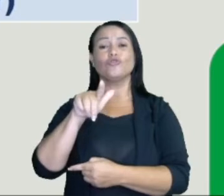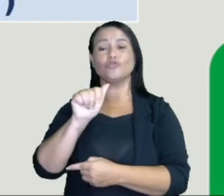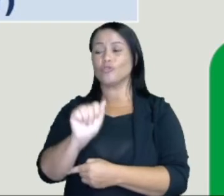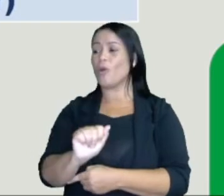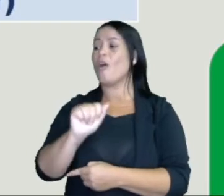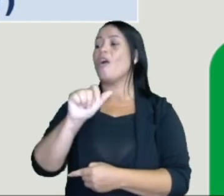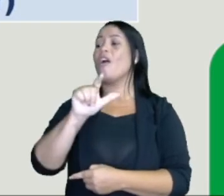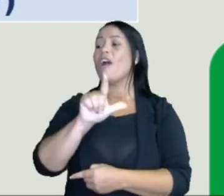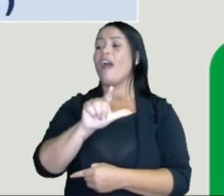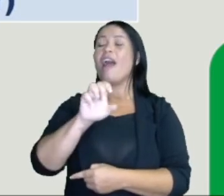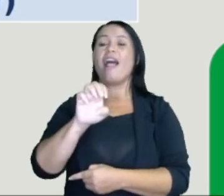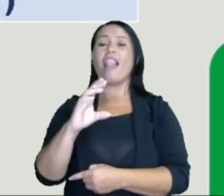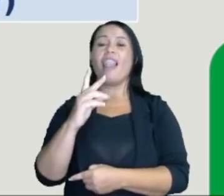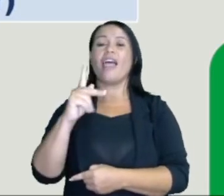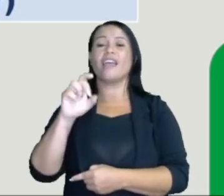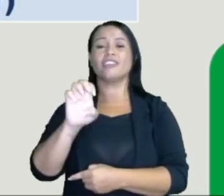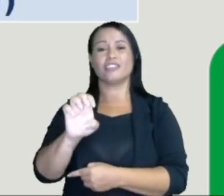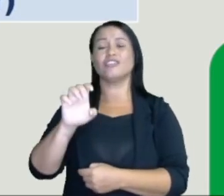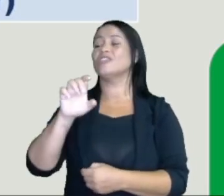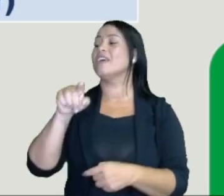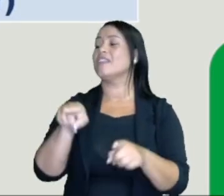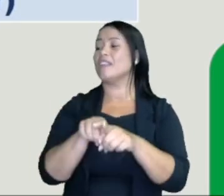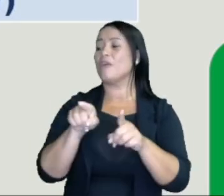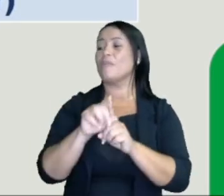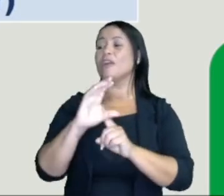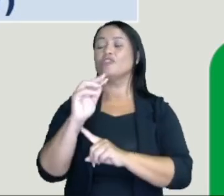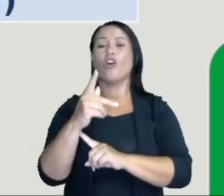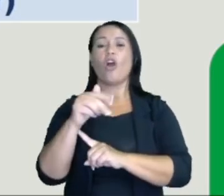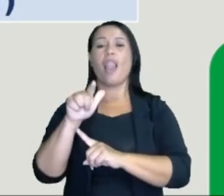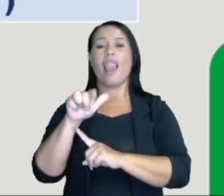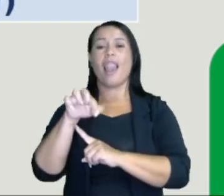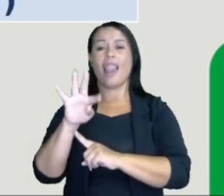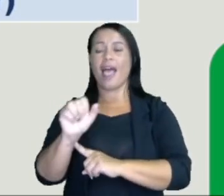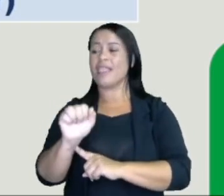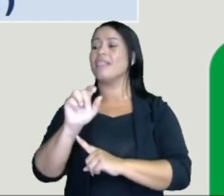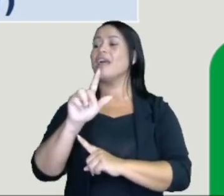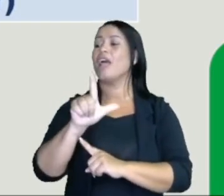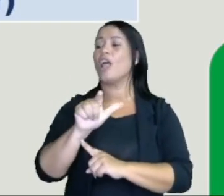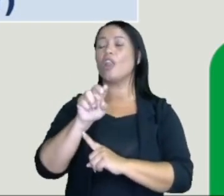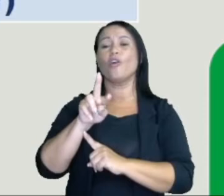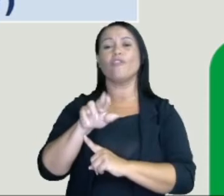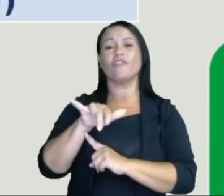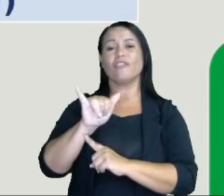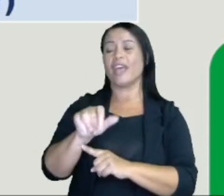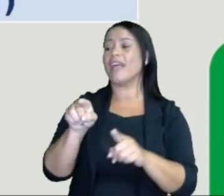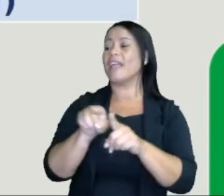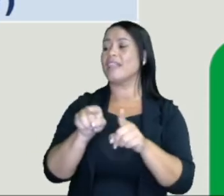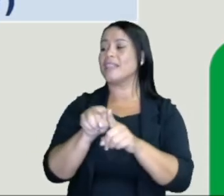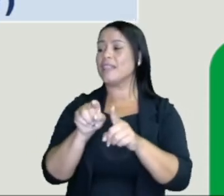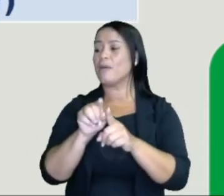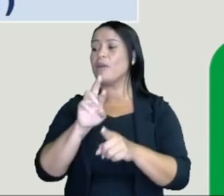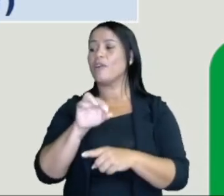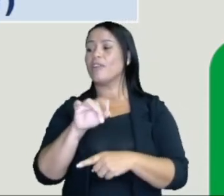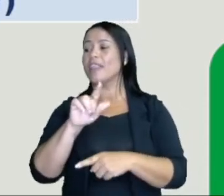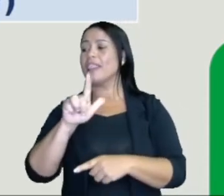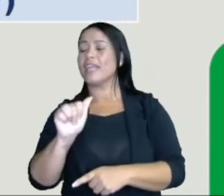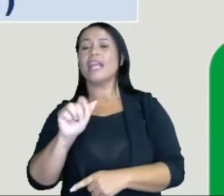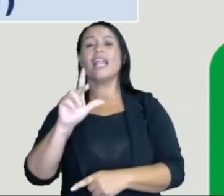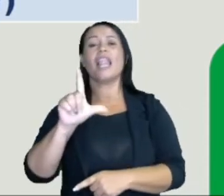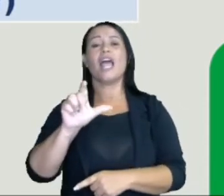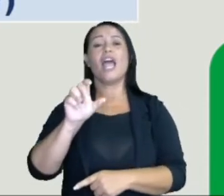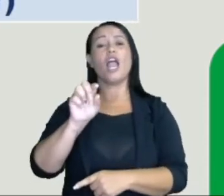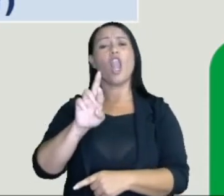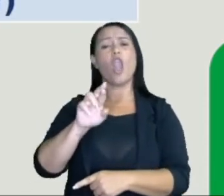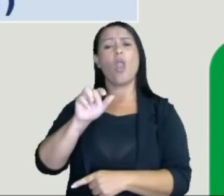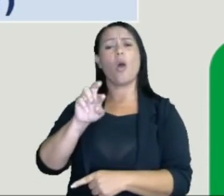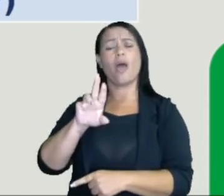leche, chocolate, lluvia, rodilha e llorar. Algumas palavras em espanhol, elas